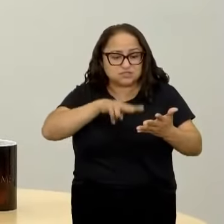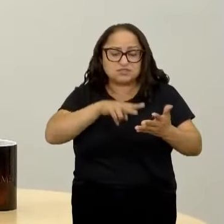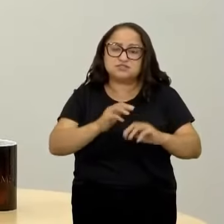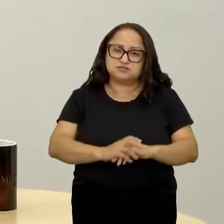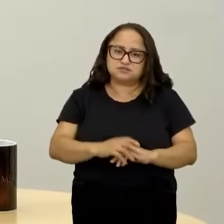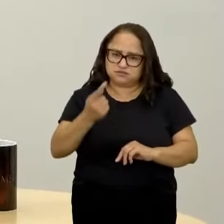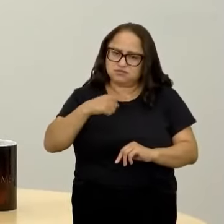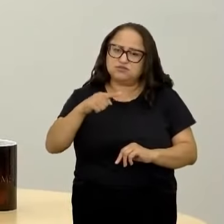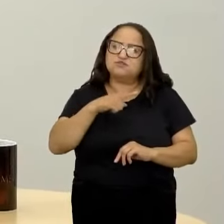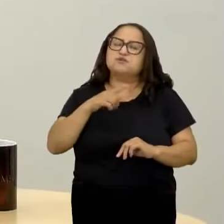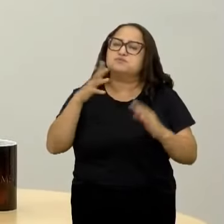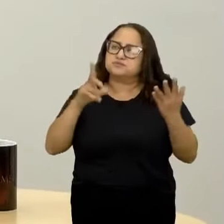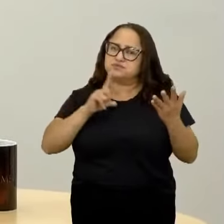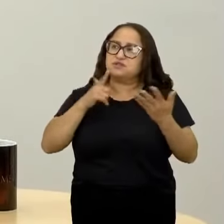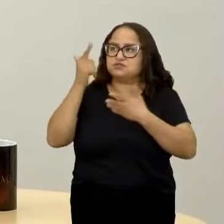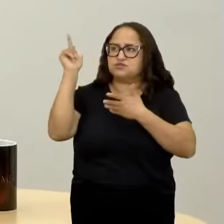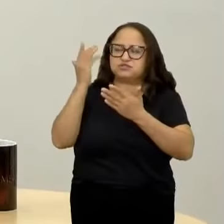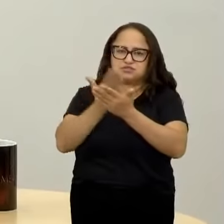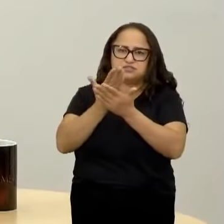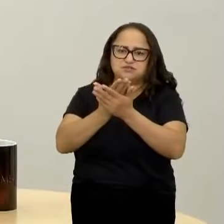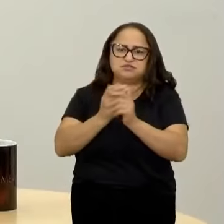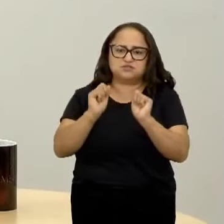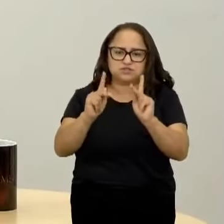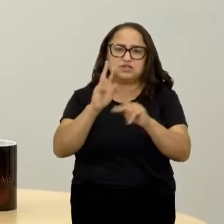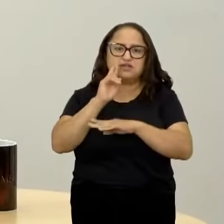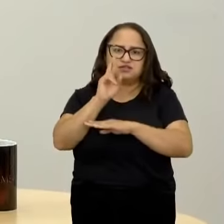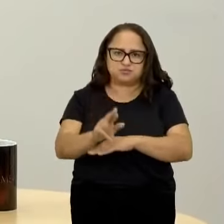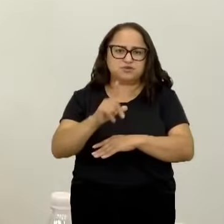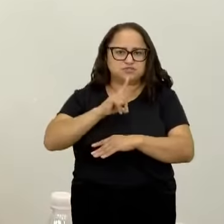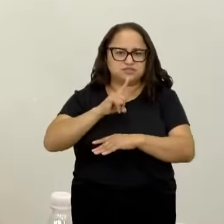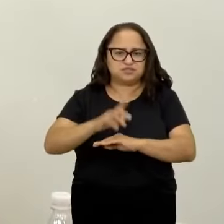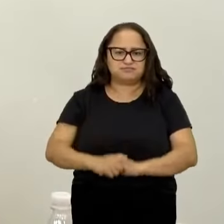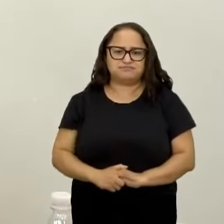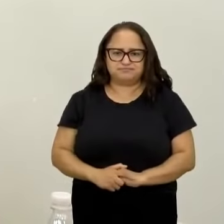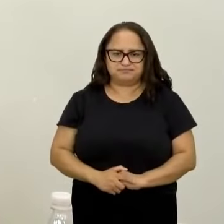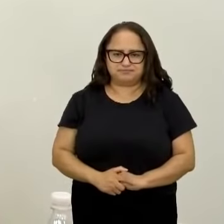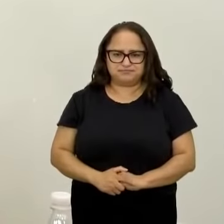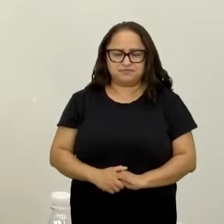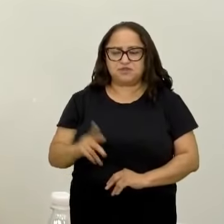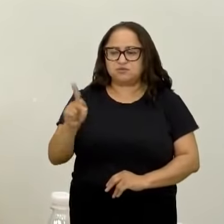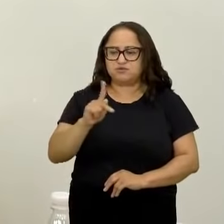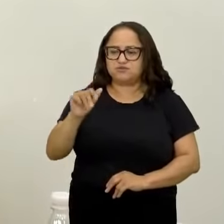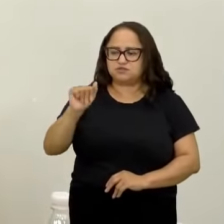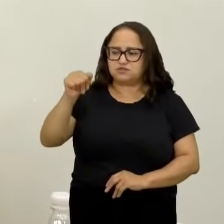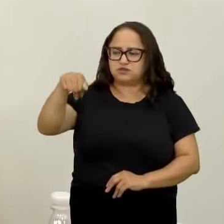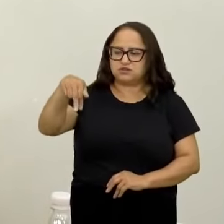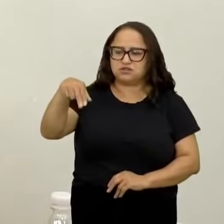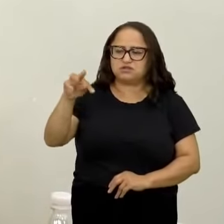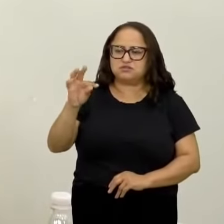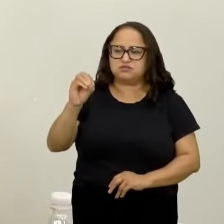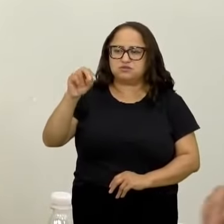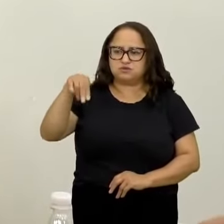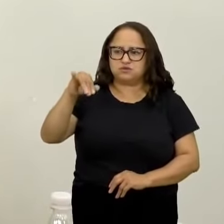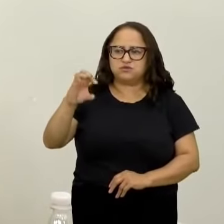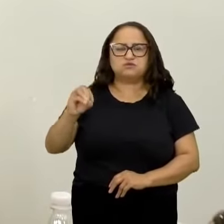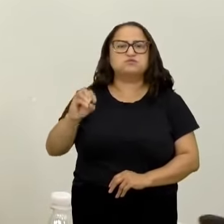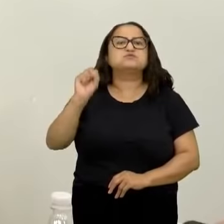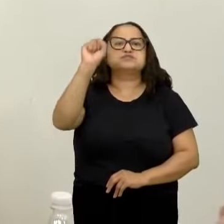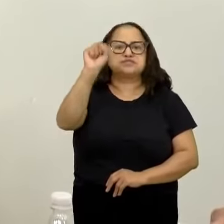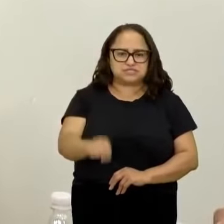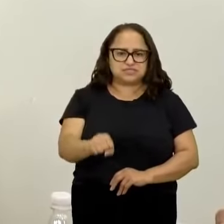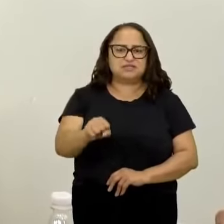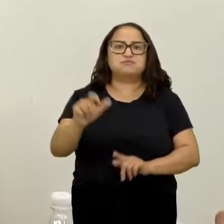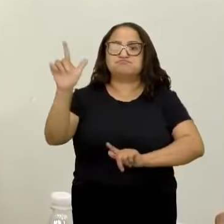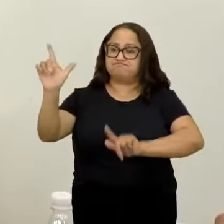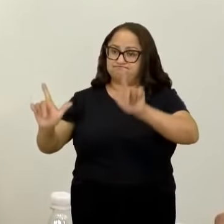a gente vai falar sobre isso nas próximas aulas tá tem mais exposta pelo professor Antônio Manda sim pela TV